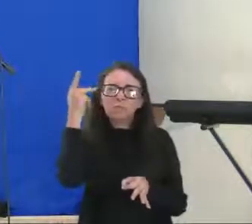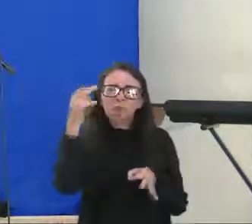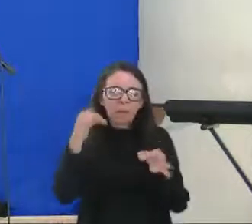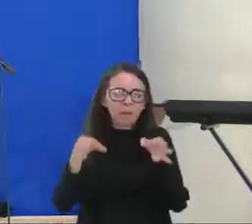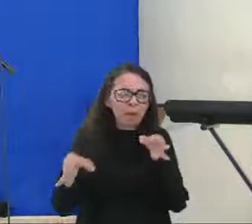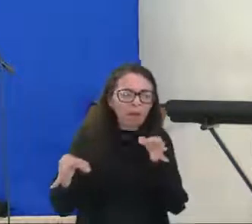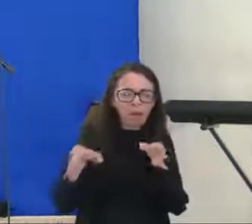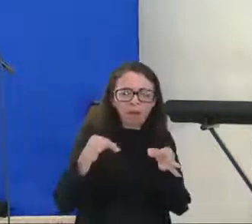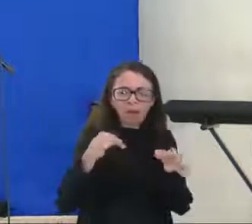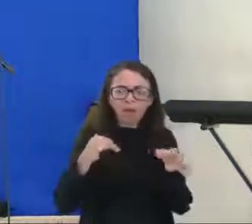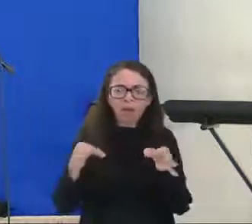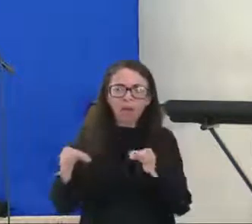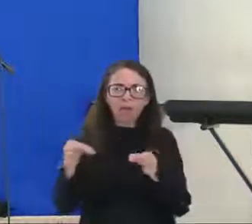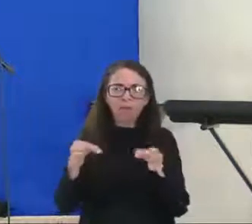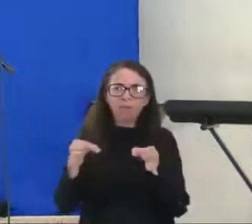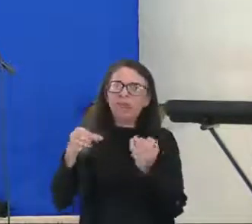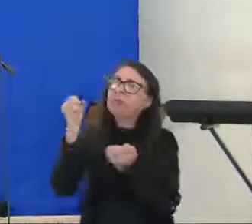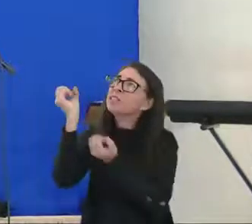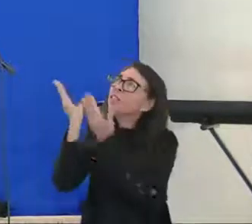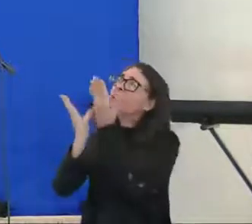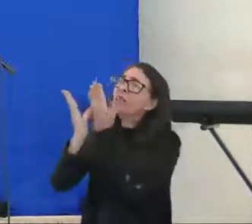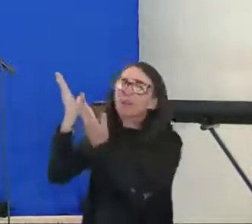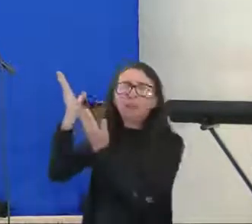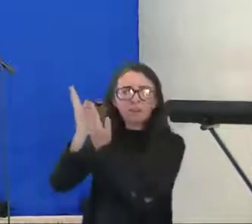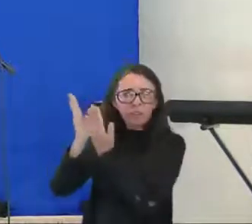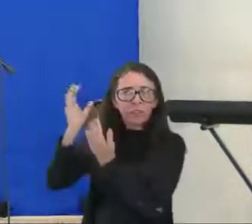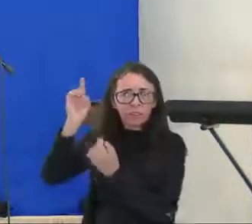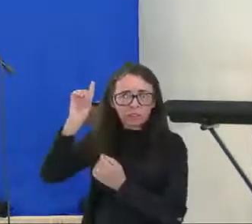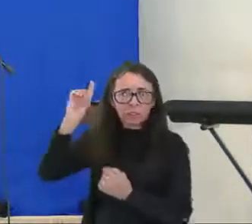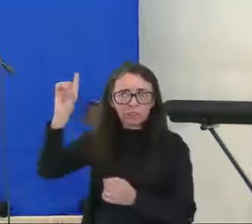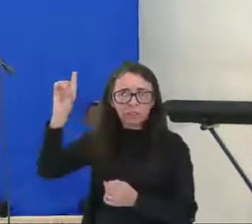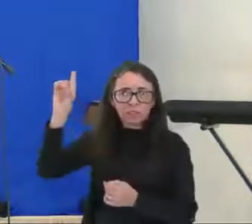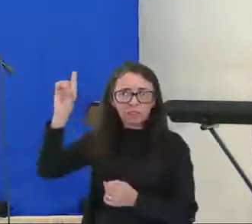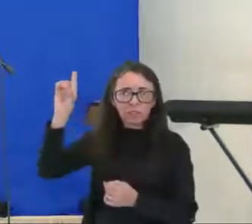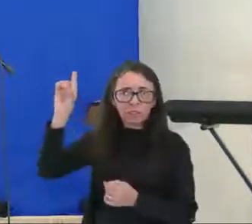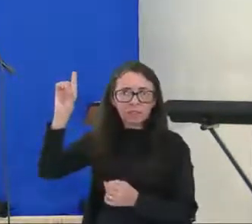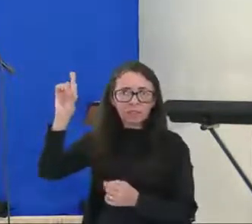uma coisa que geralmente é apoiada por maioria. Né?